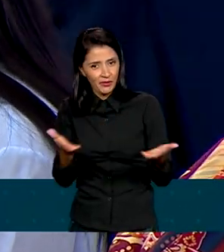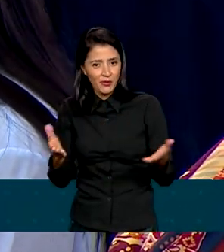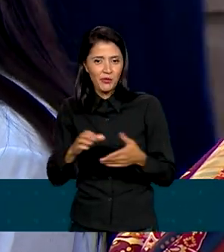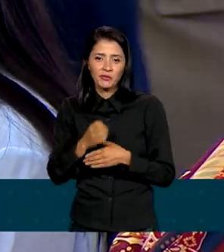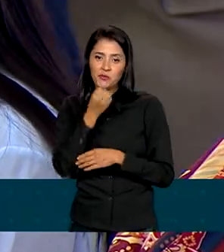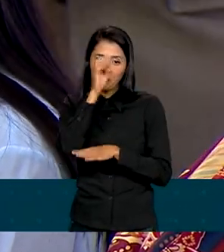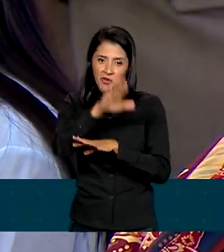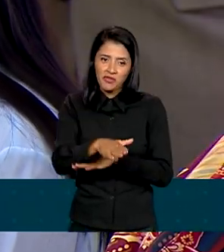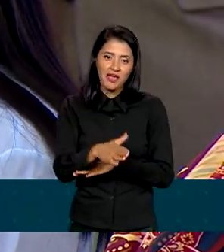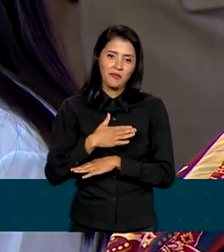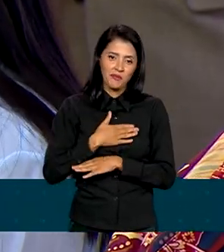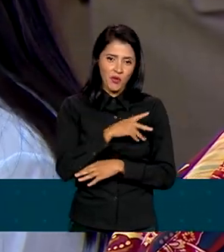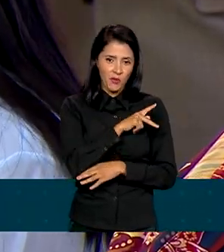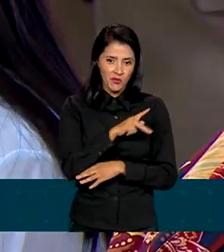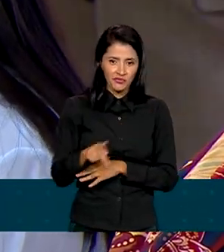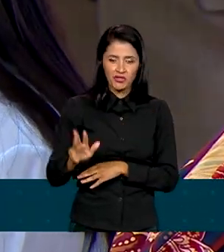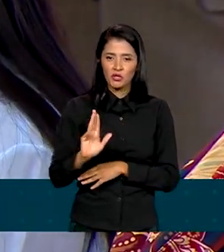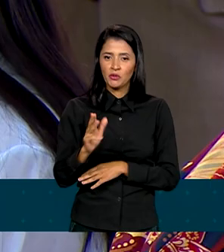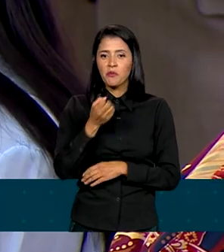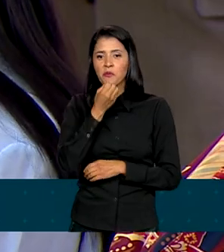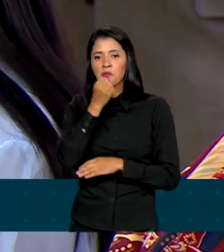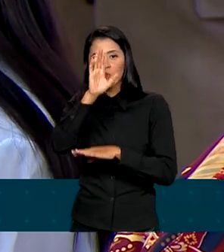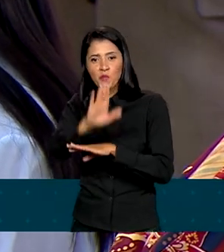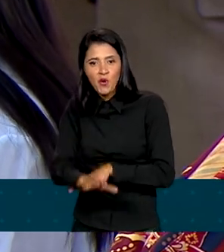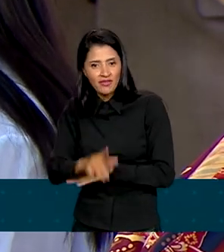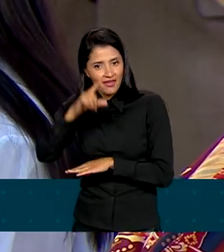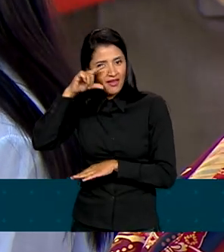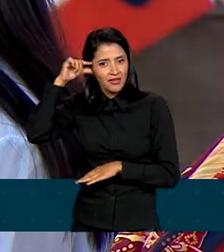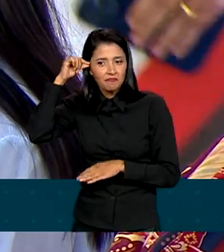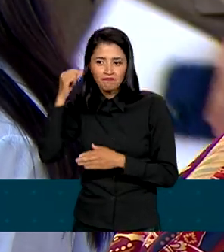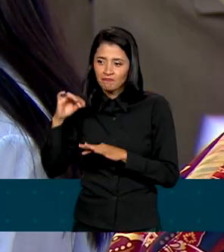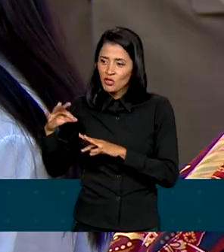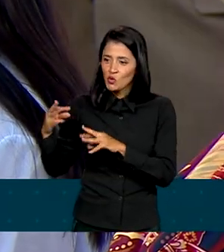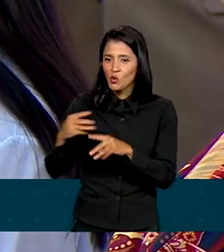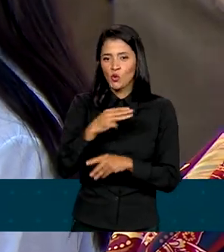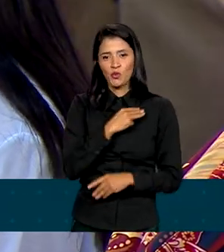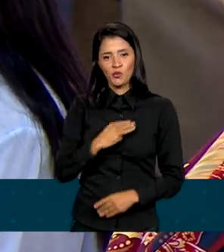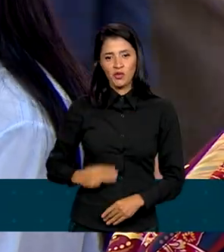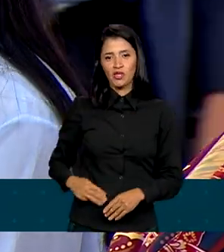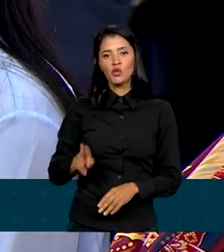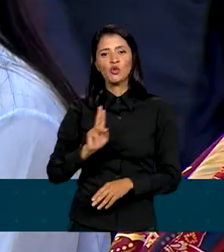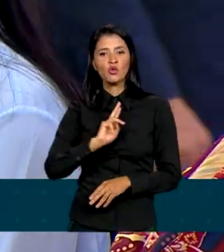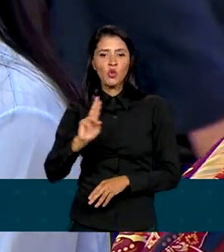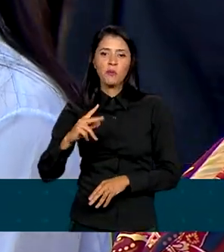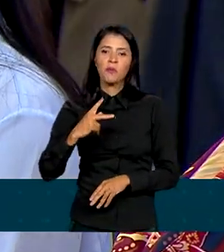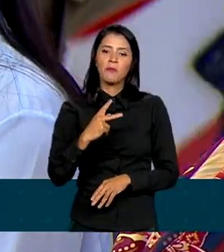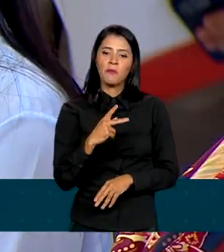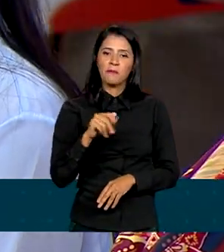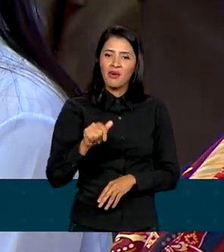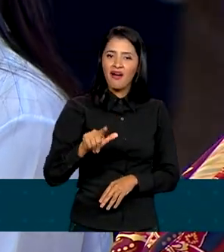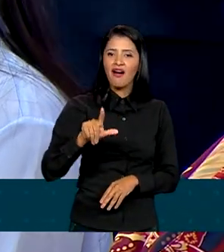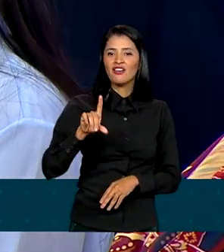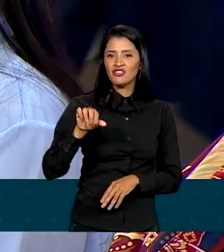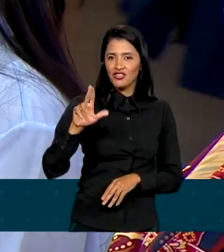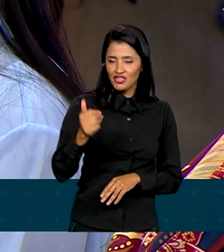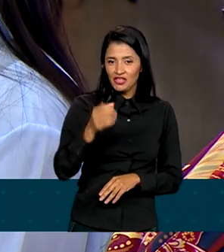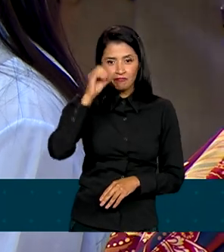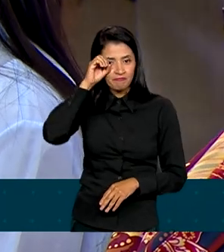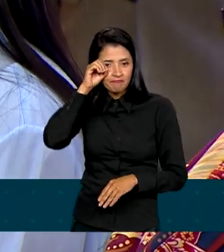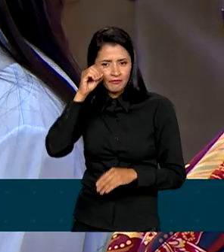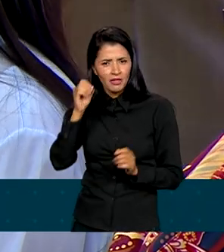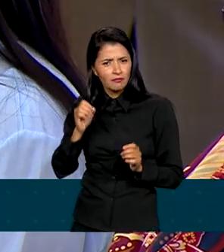Boa tarde, meu presidente Lula. Boa tarde, Janja. Boa tarde a todos os ministros, em nome de Padilha. Que honra poder estar